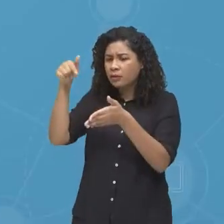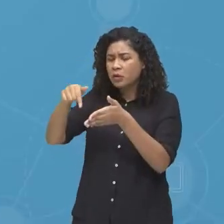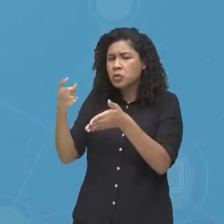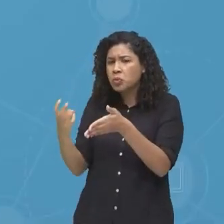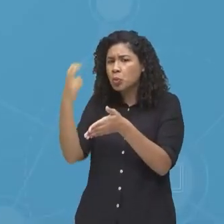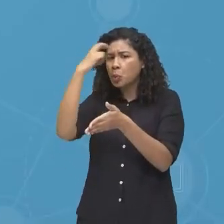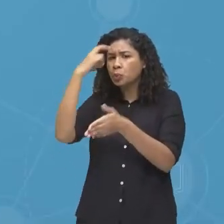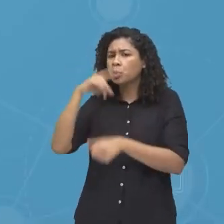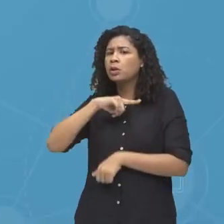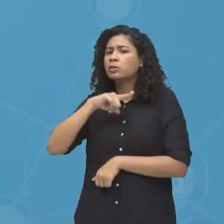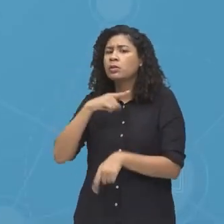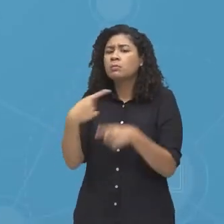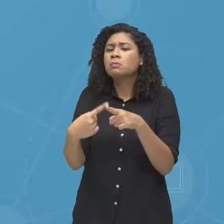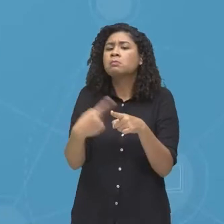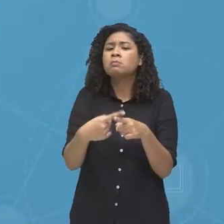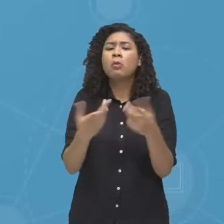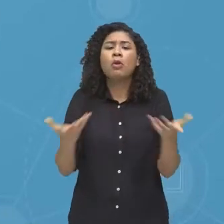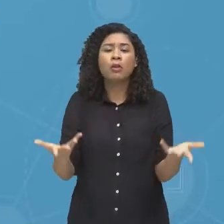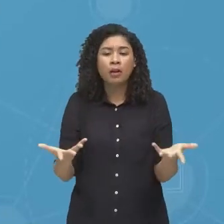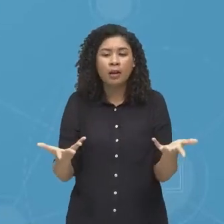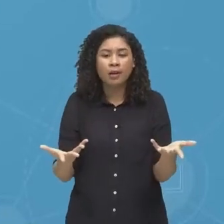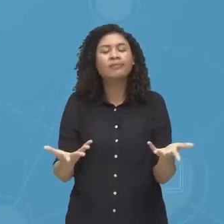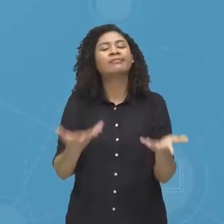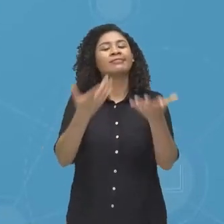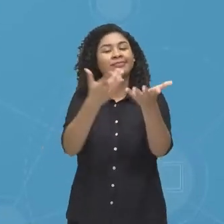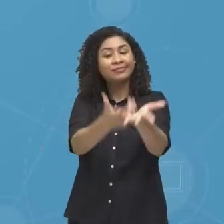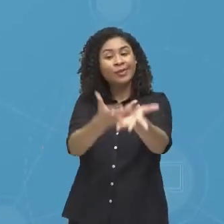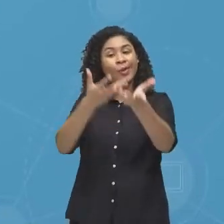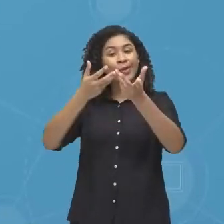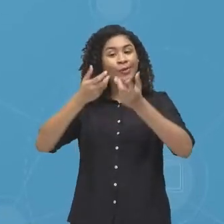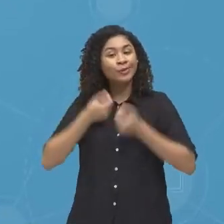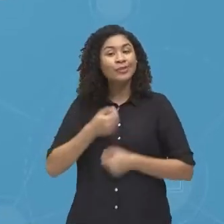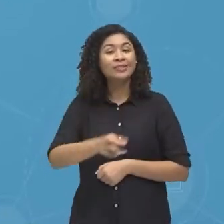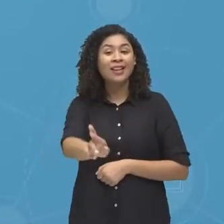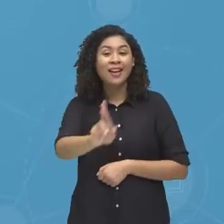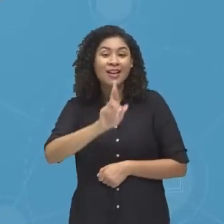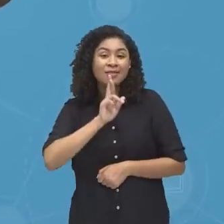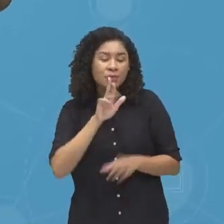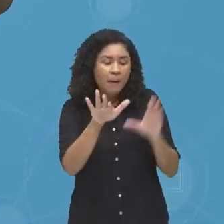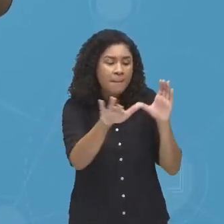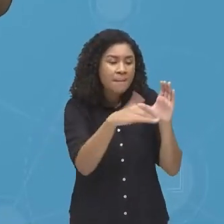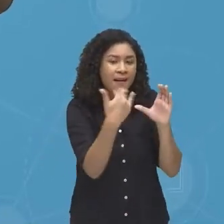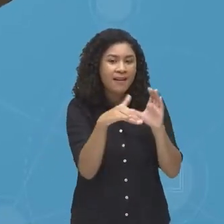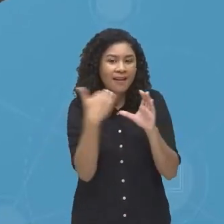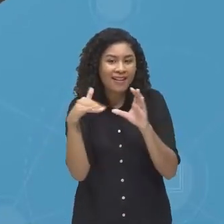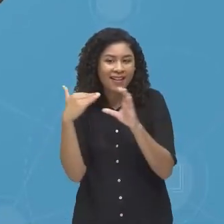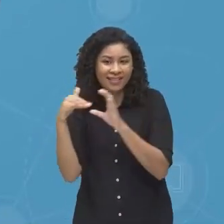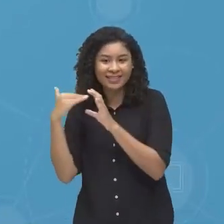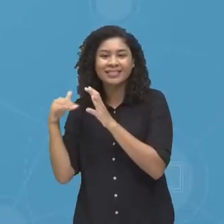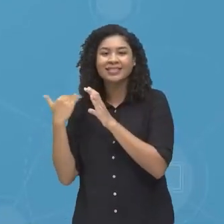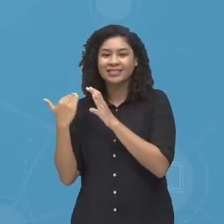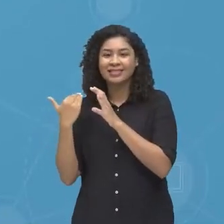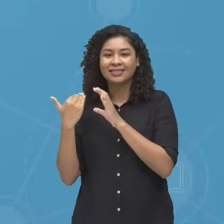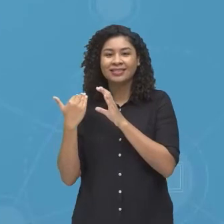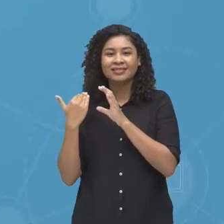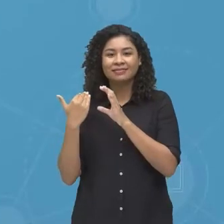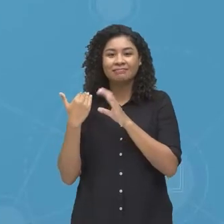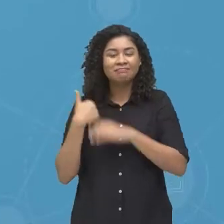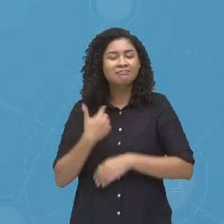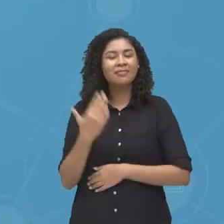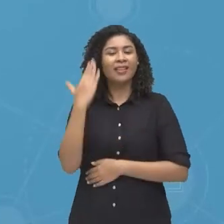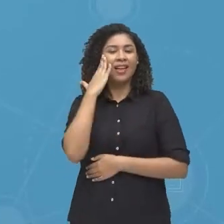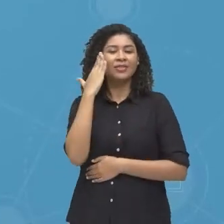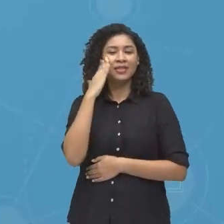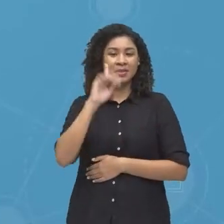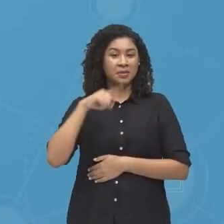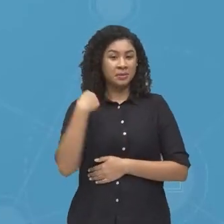Fica o convite para você responder essas duas questões, participar lá no nosso chat e com certeza absoluta, vamos